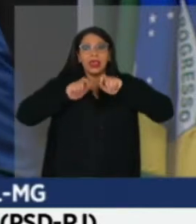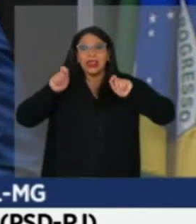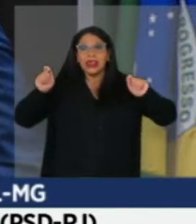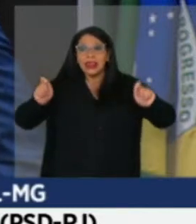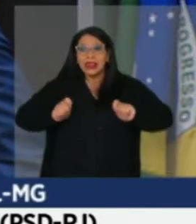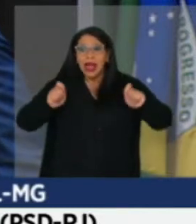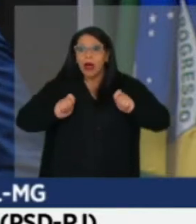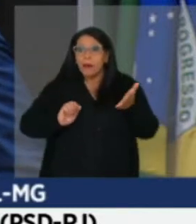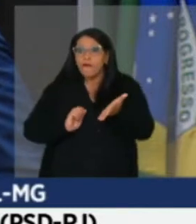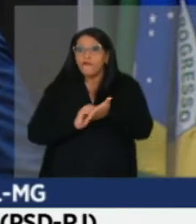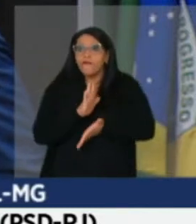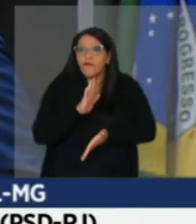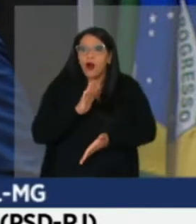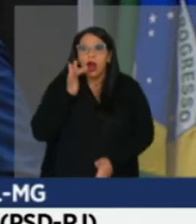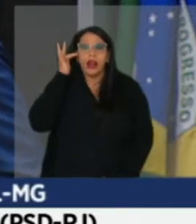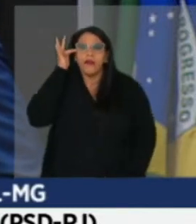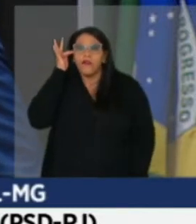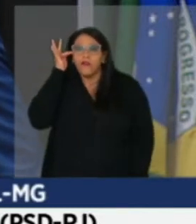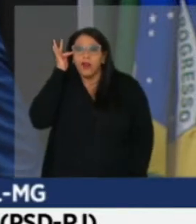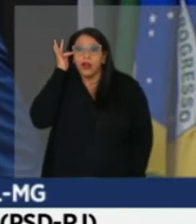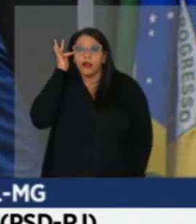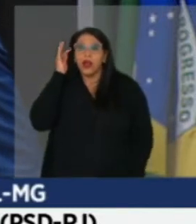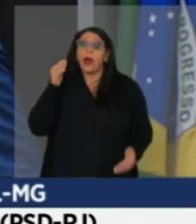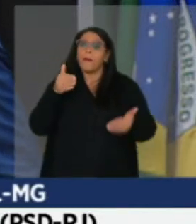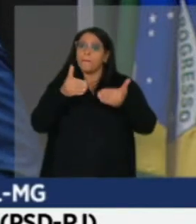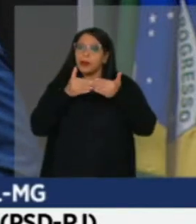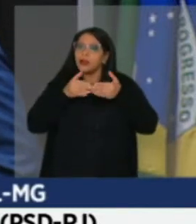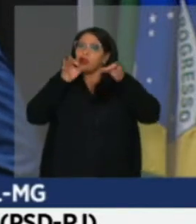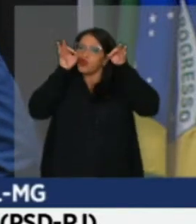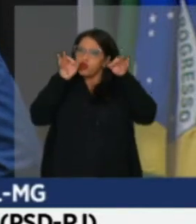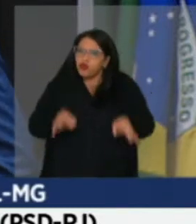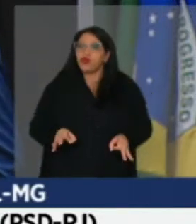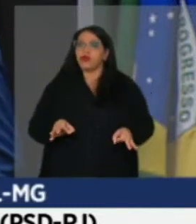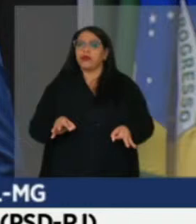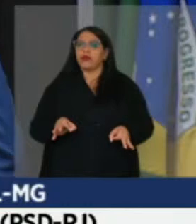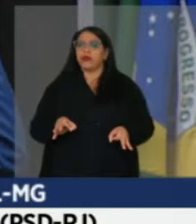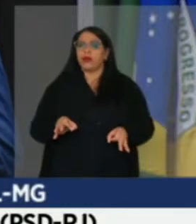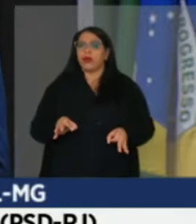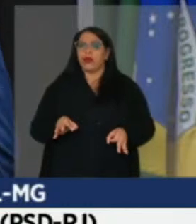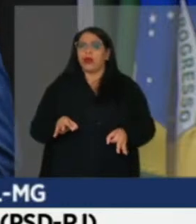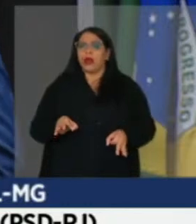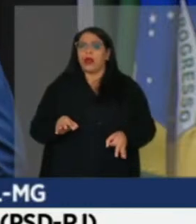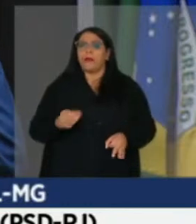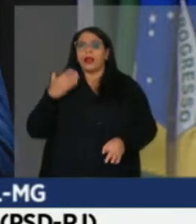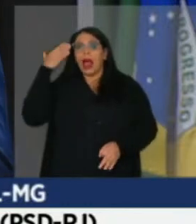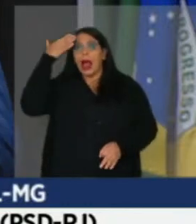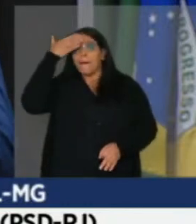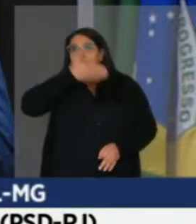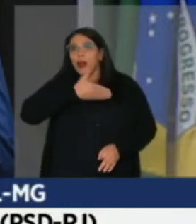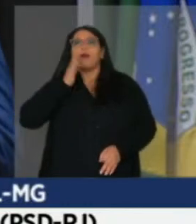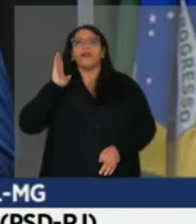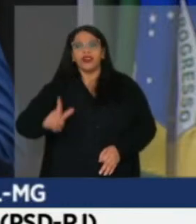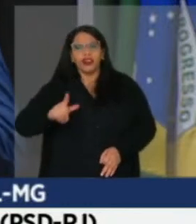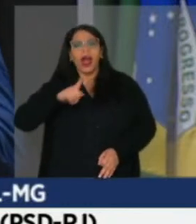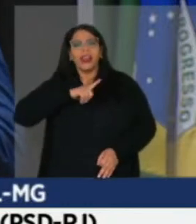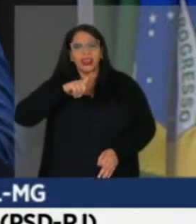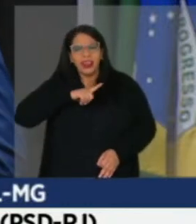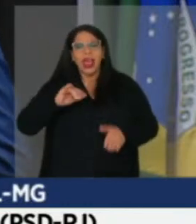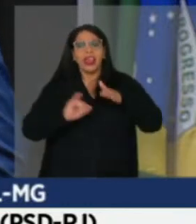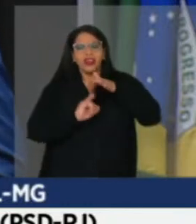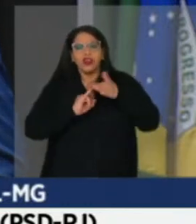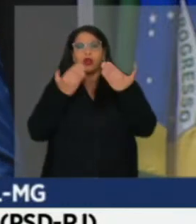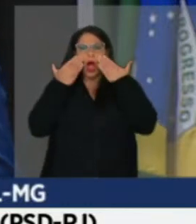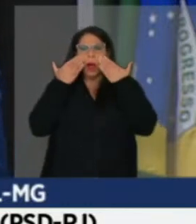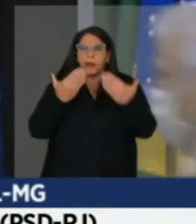ser cassado ou não. Que sejamos justos, sobretudo, as provas que as instituições